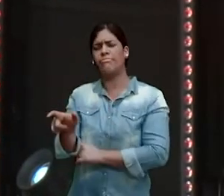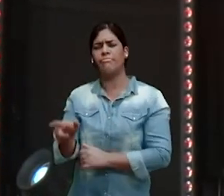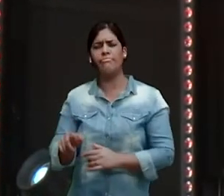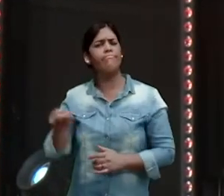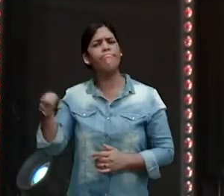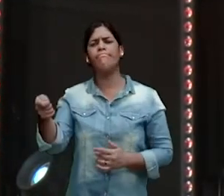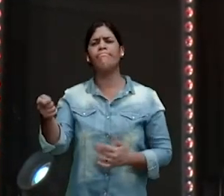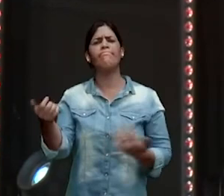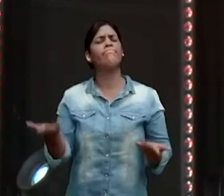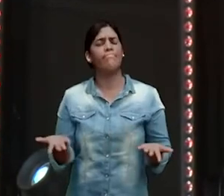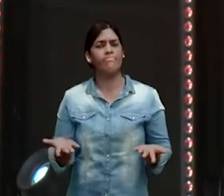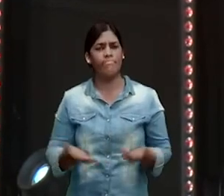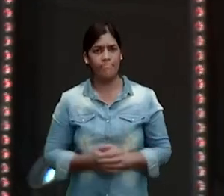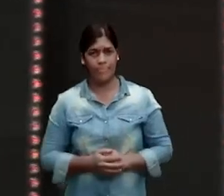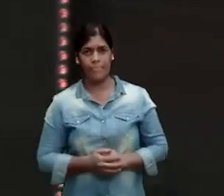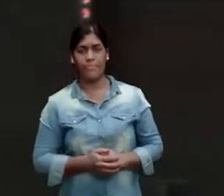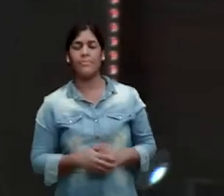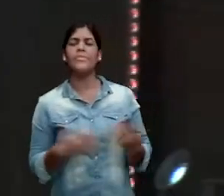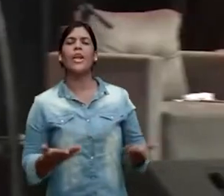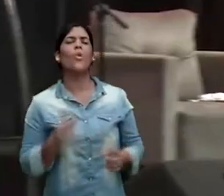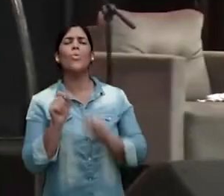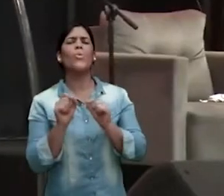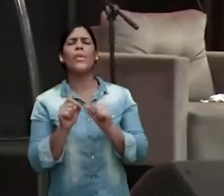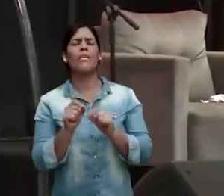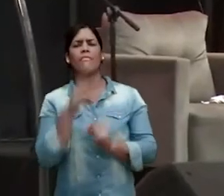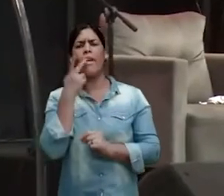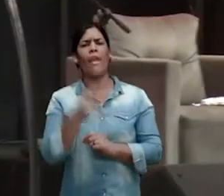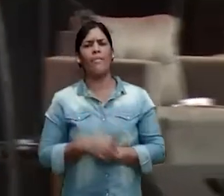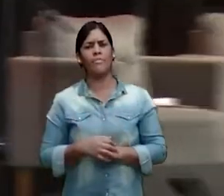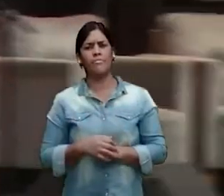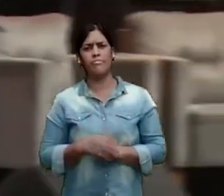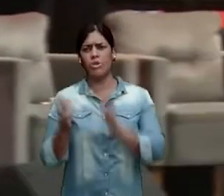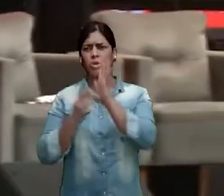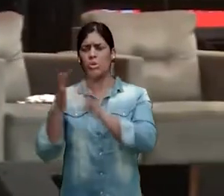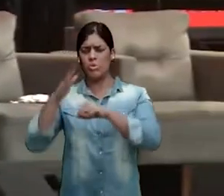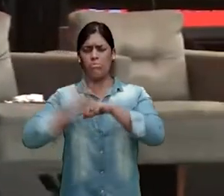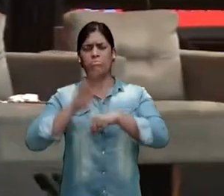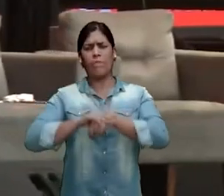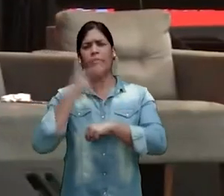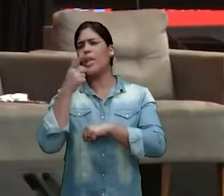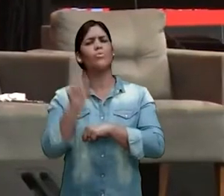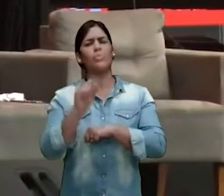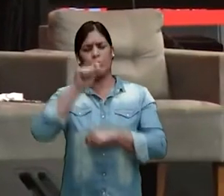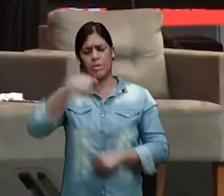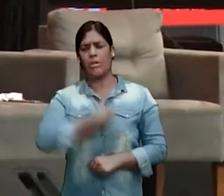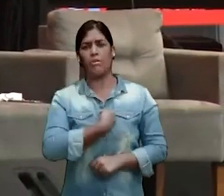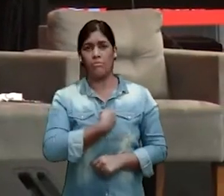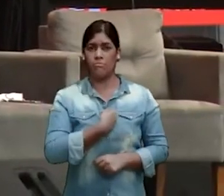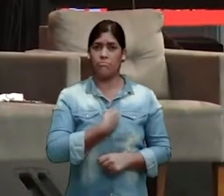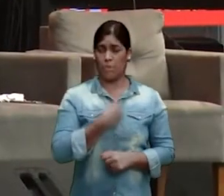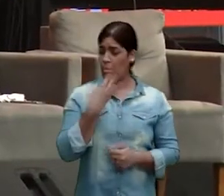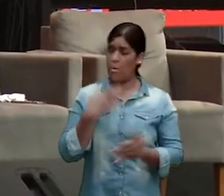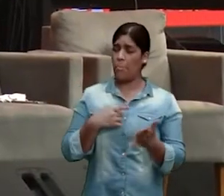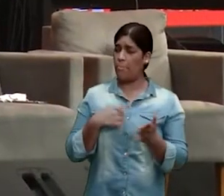Jesus é bem o que ele fala para ele mesmo essa é uma boa pergunta ele